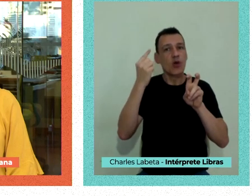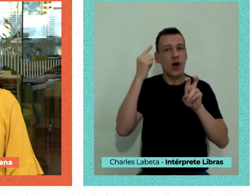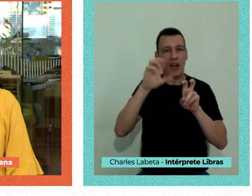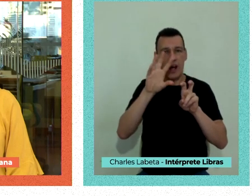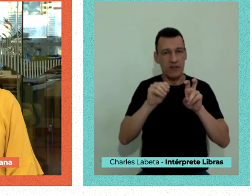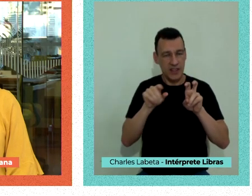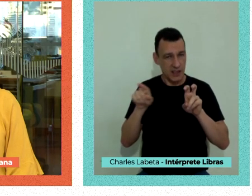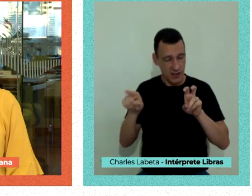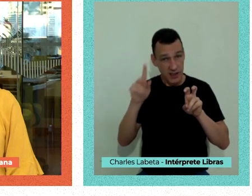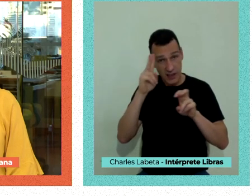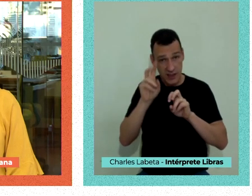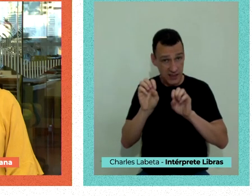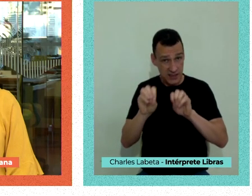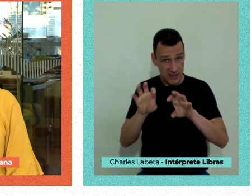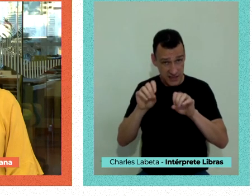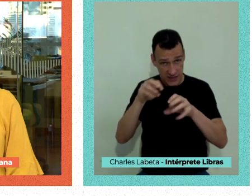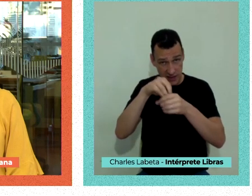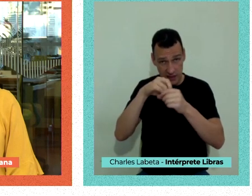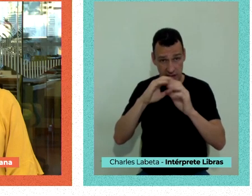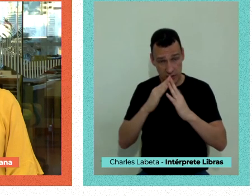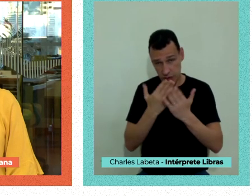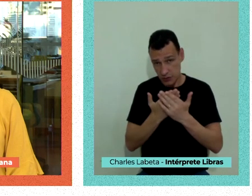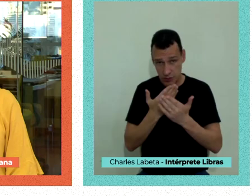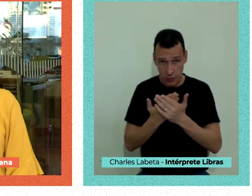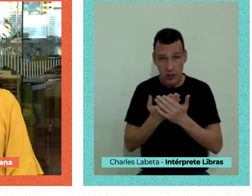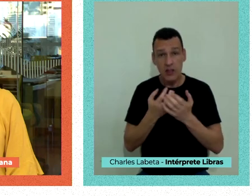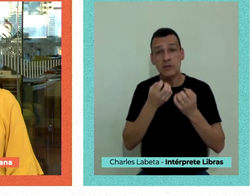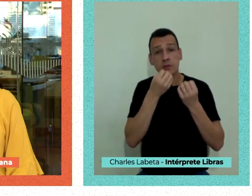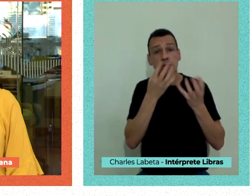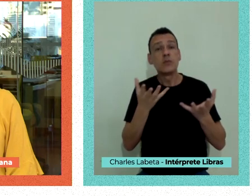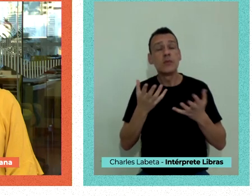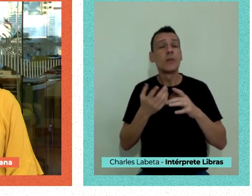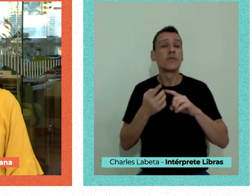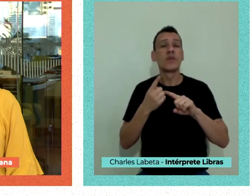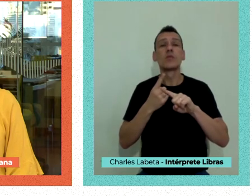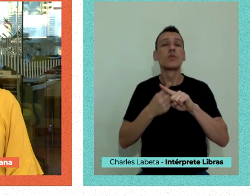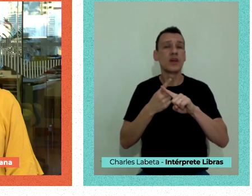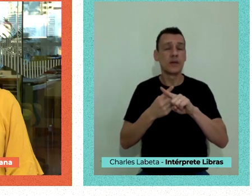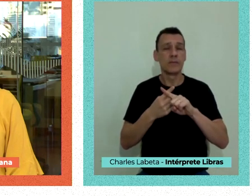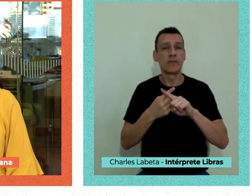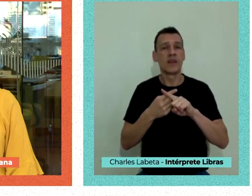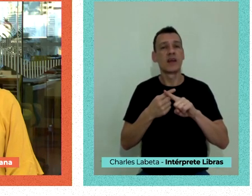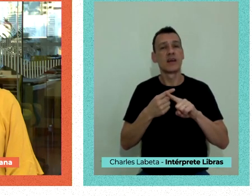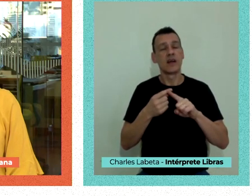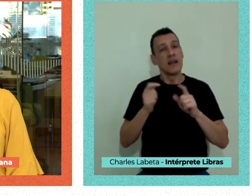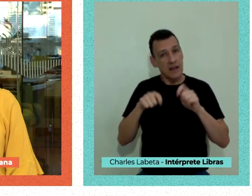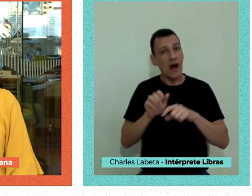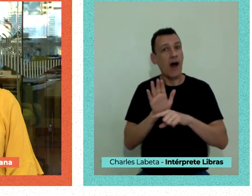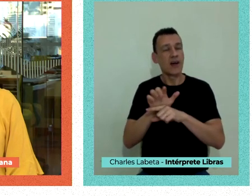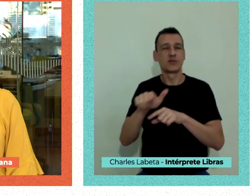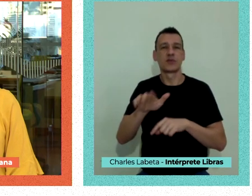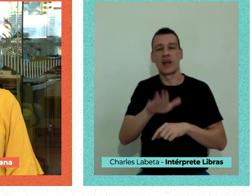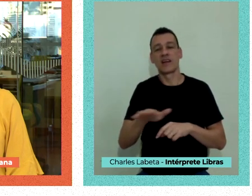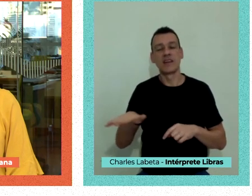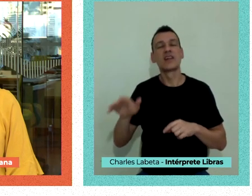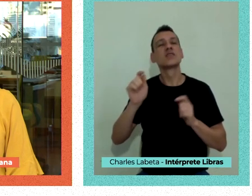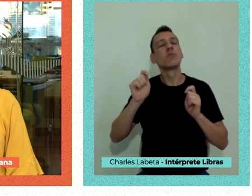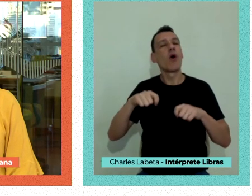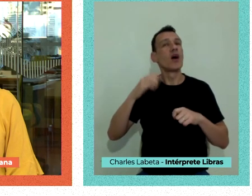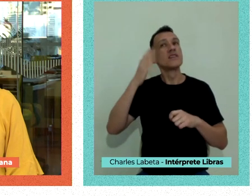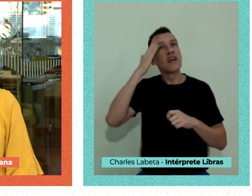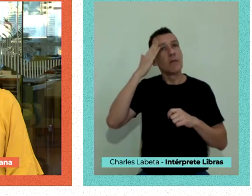só de dar poder para as crianças no sentido delas saberem suas histórias, de saber sua história, de